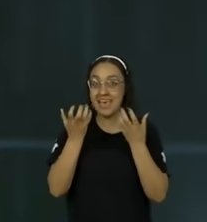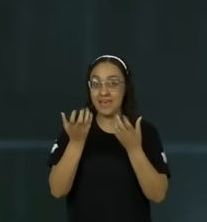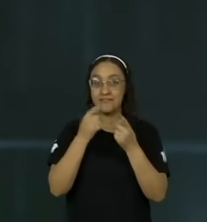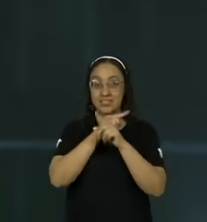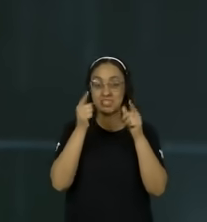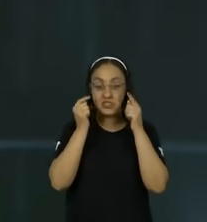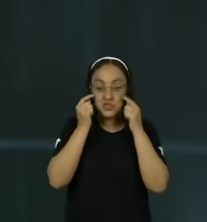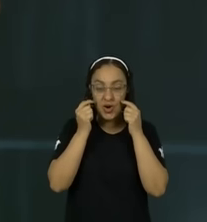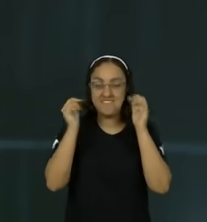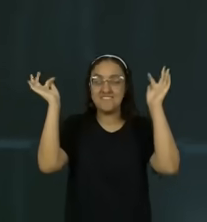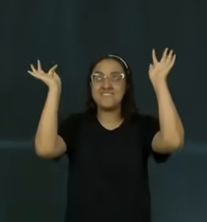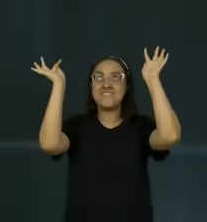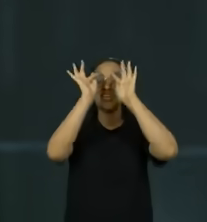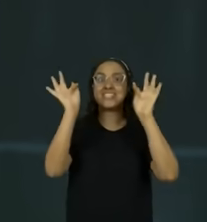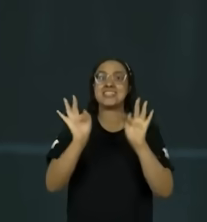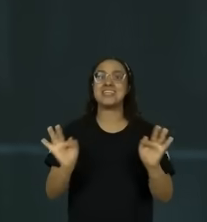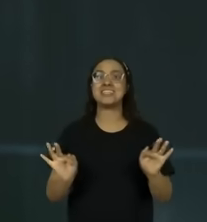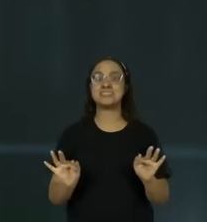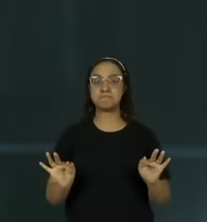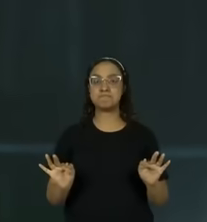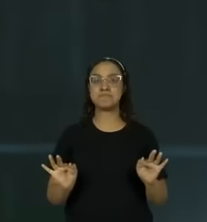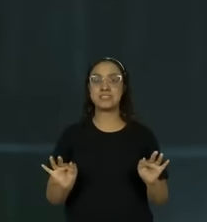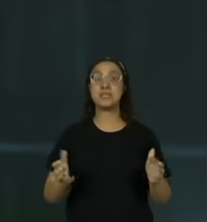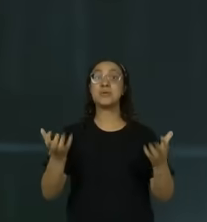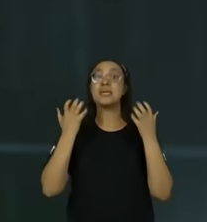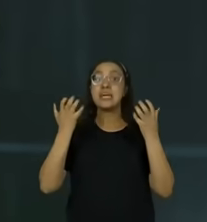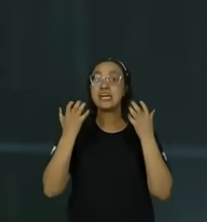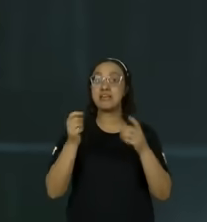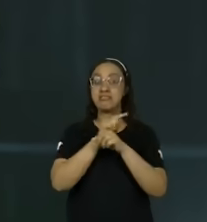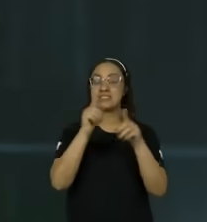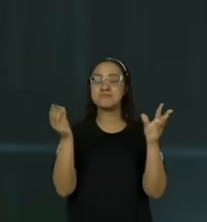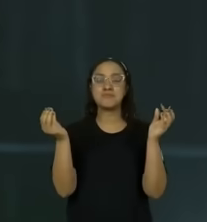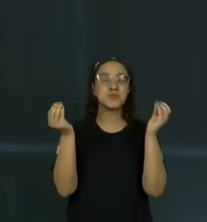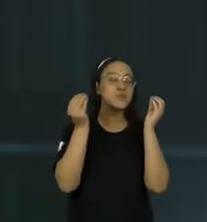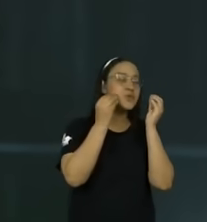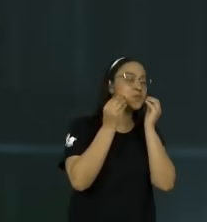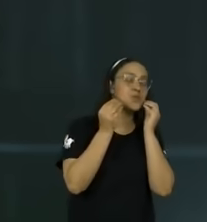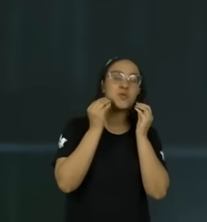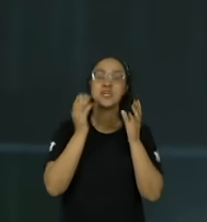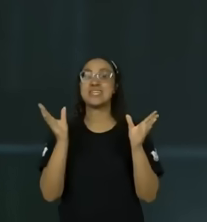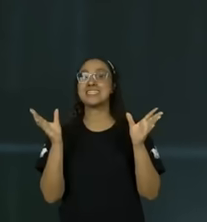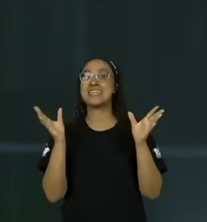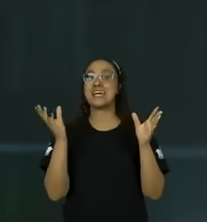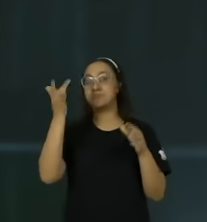virão. Você vai ser capaz de beijar aqueles que tentaram até matar você.